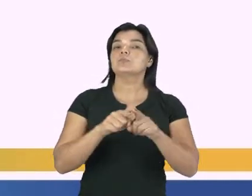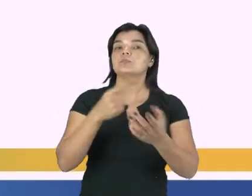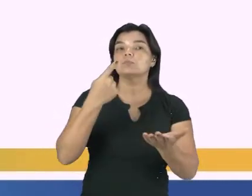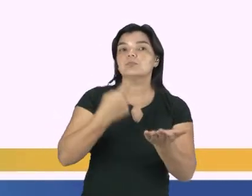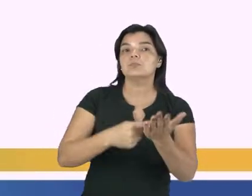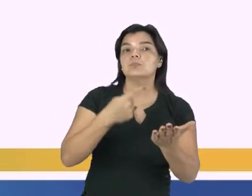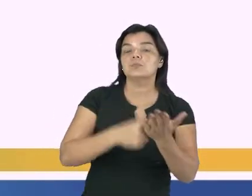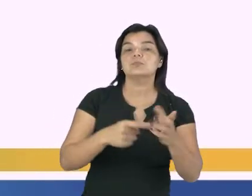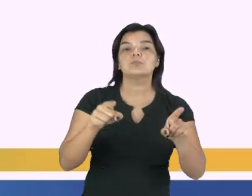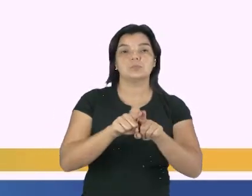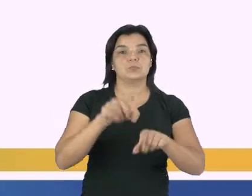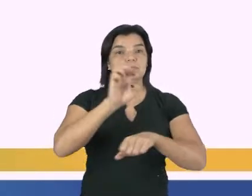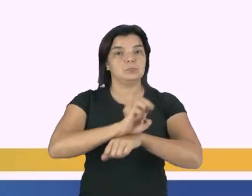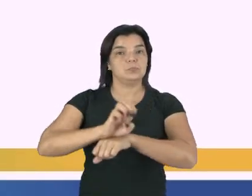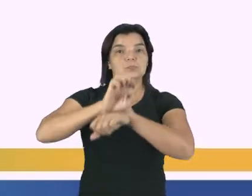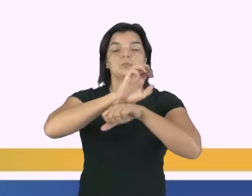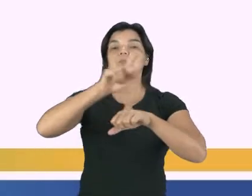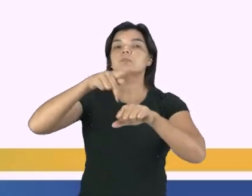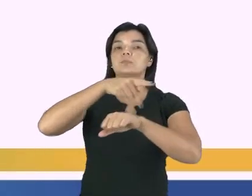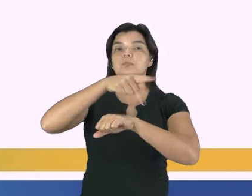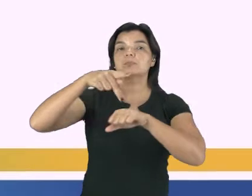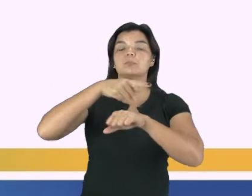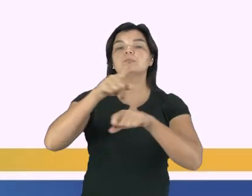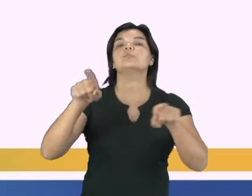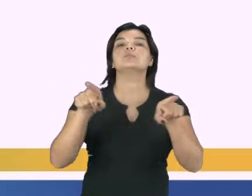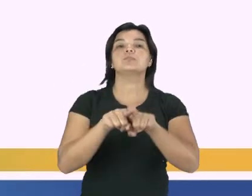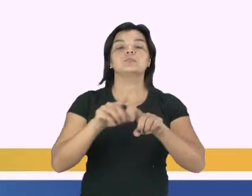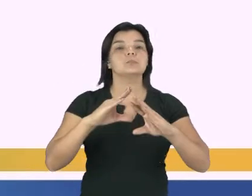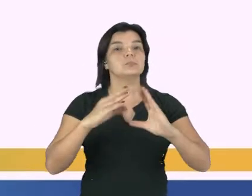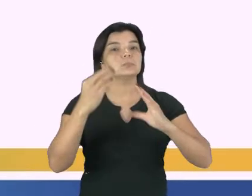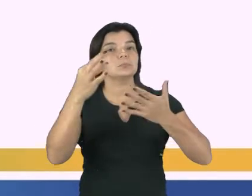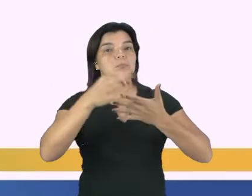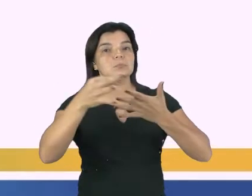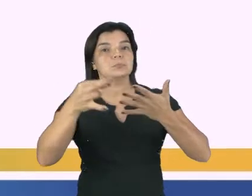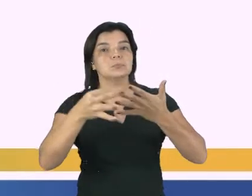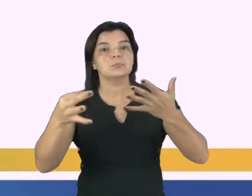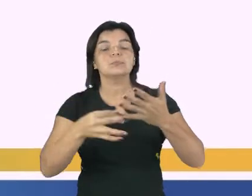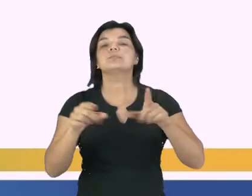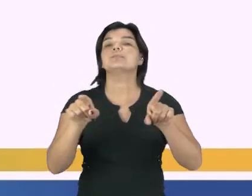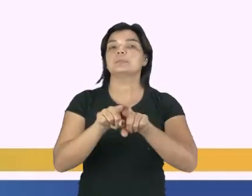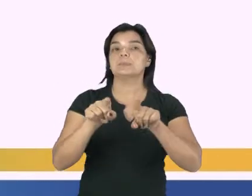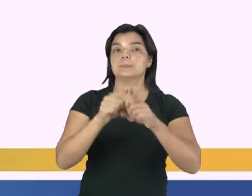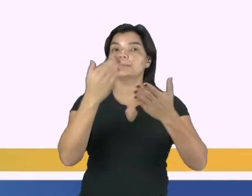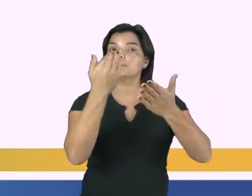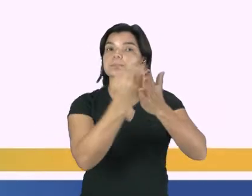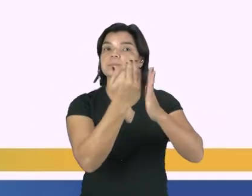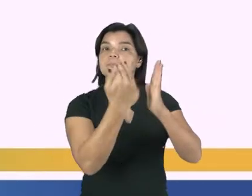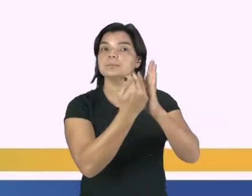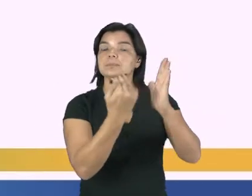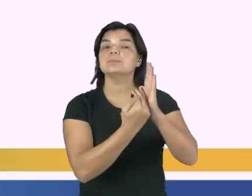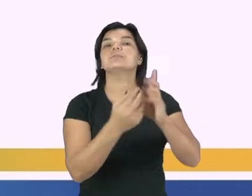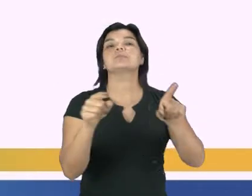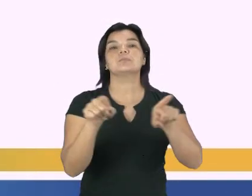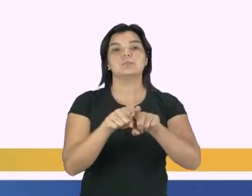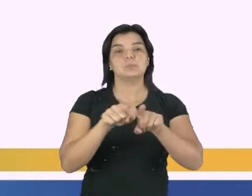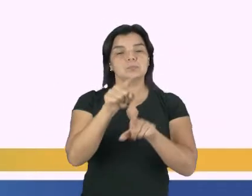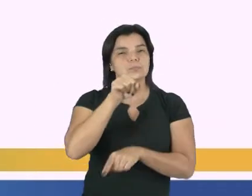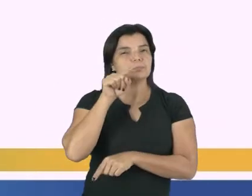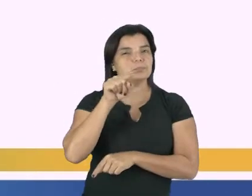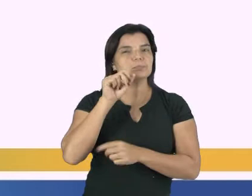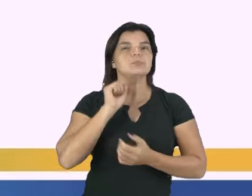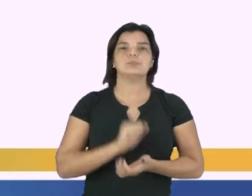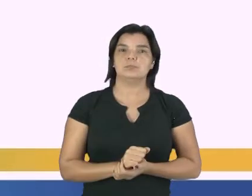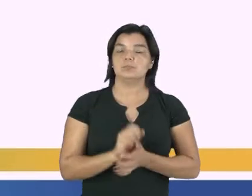estabelecidos entre os estados ou países participantes e classificam-se em etapas que podem ser, ou seja, para